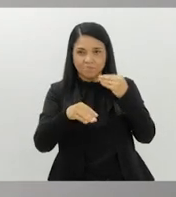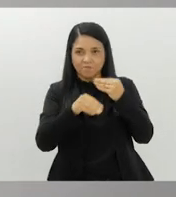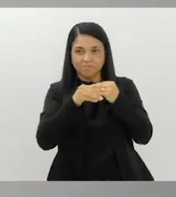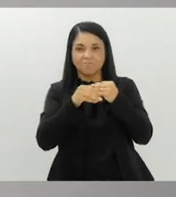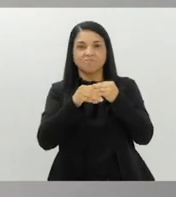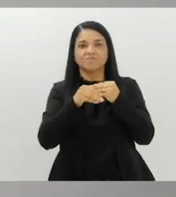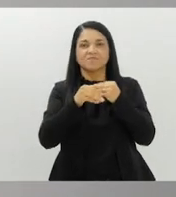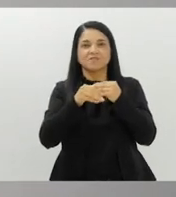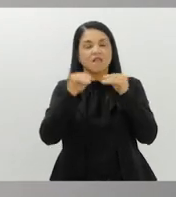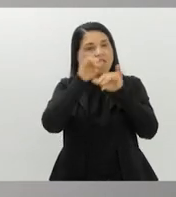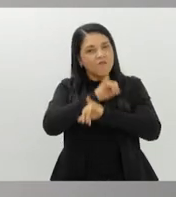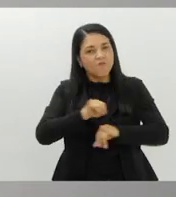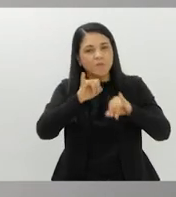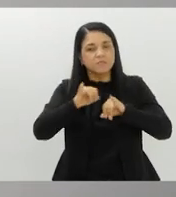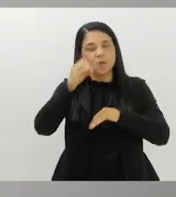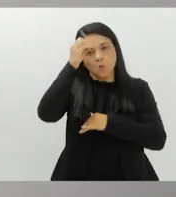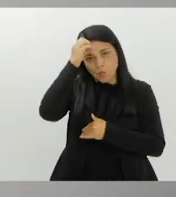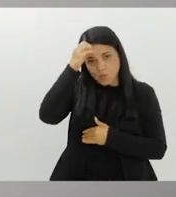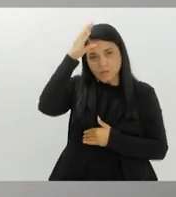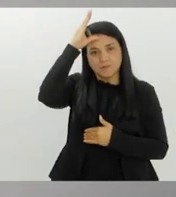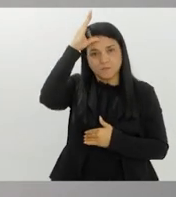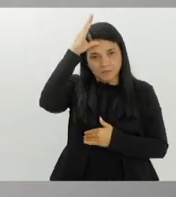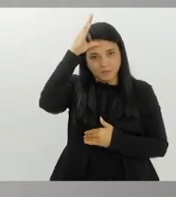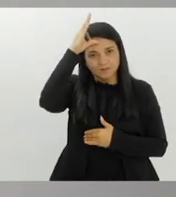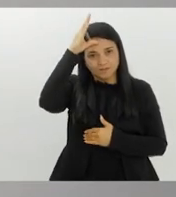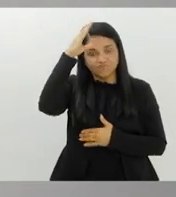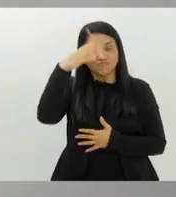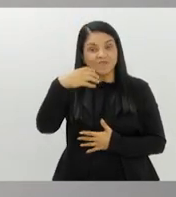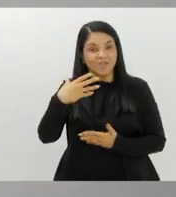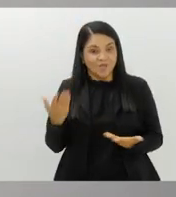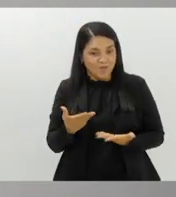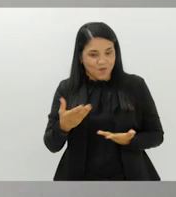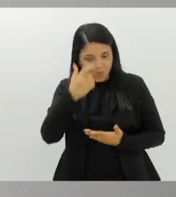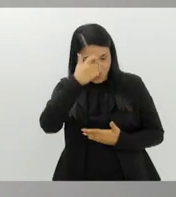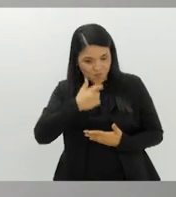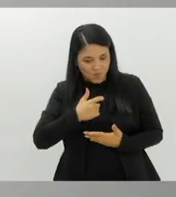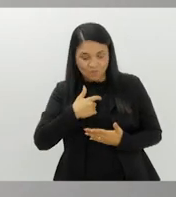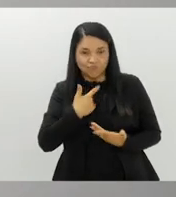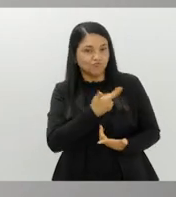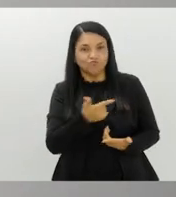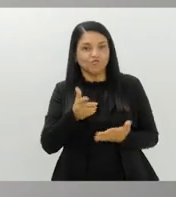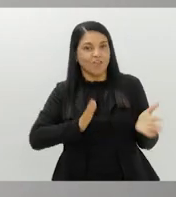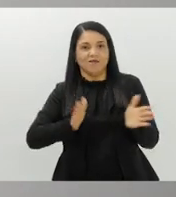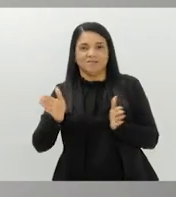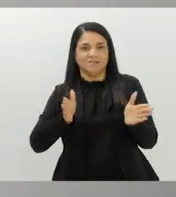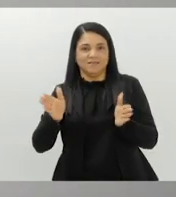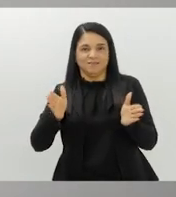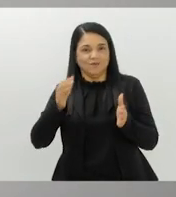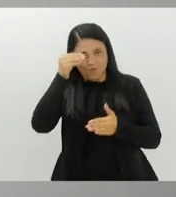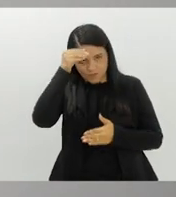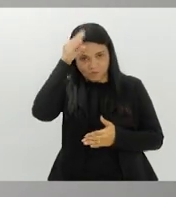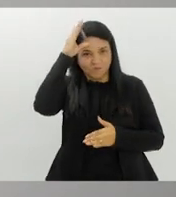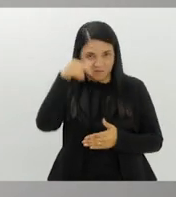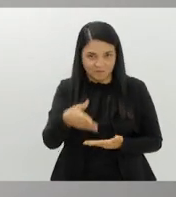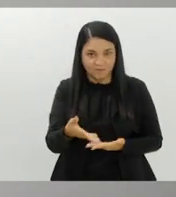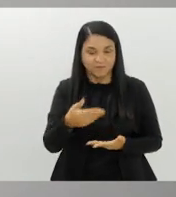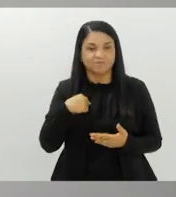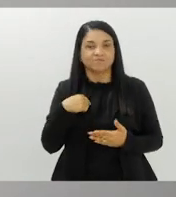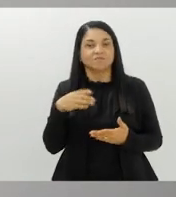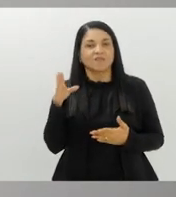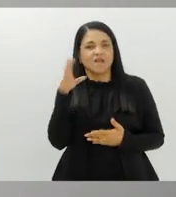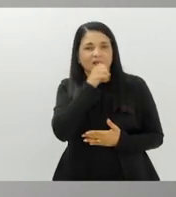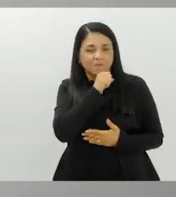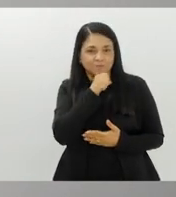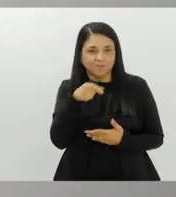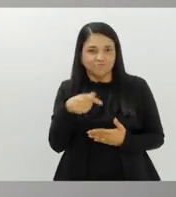trouxeram tanto conhecimento que eu até agora não tinha acesso. Começar também rapidamente com